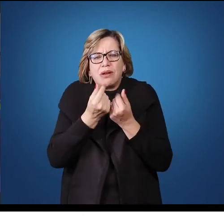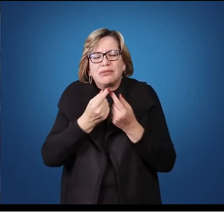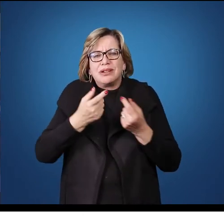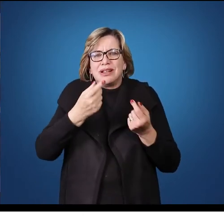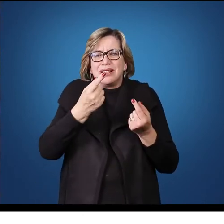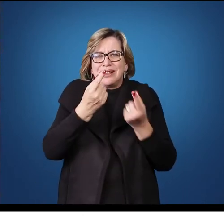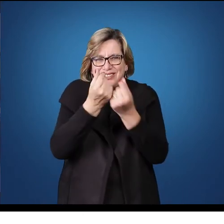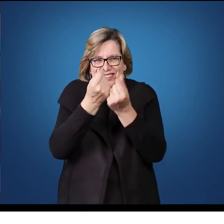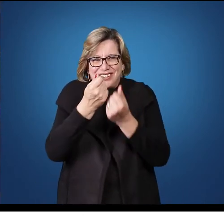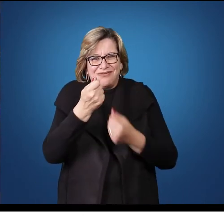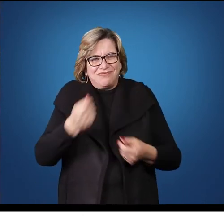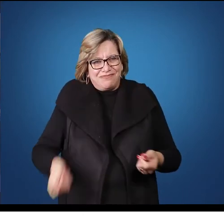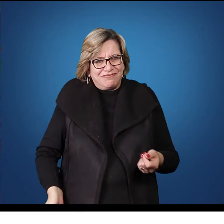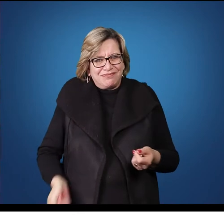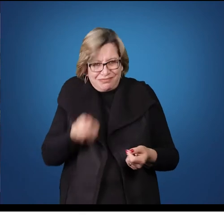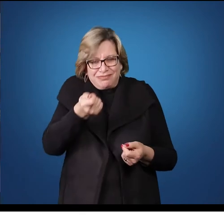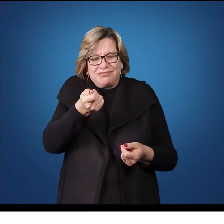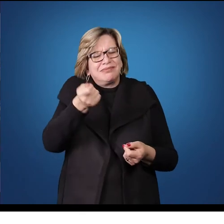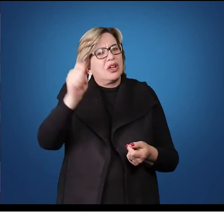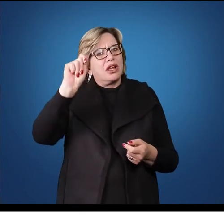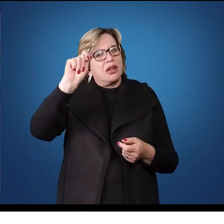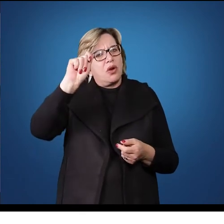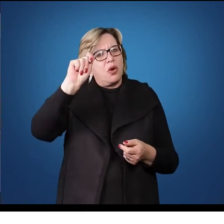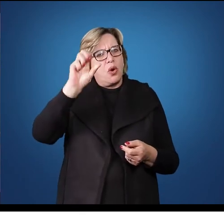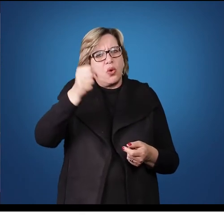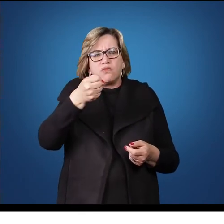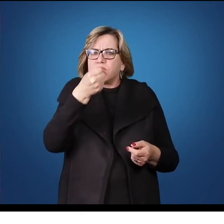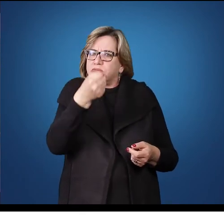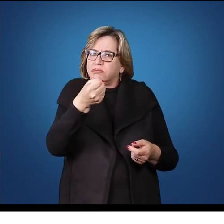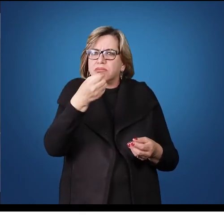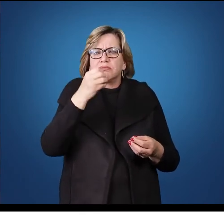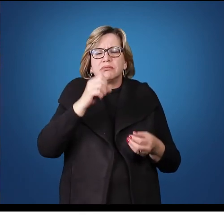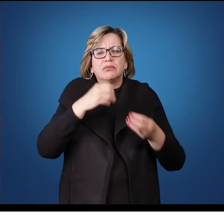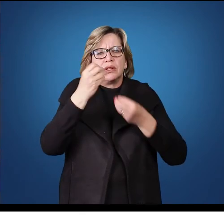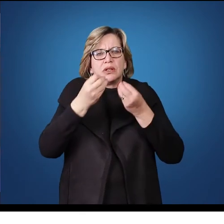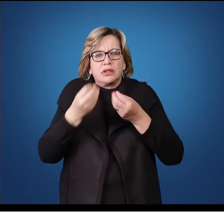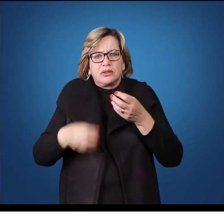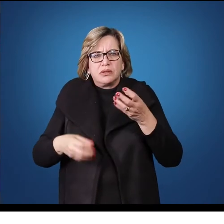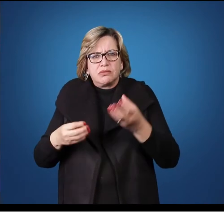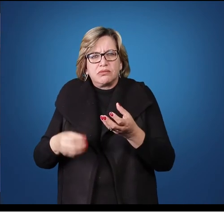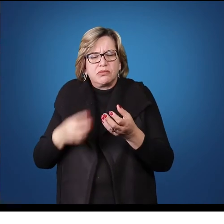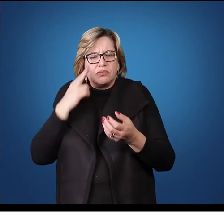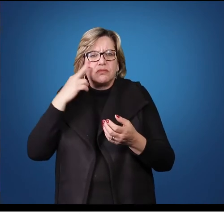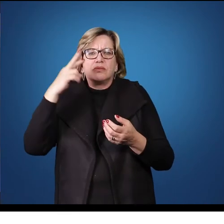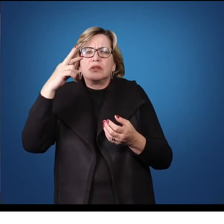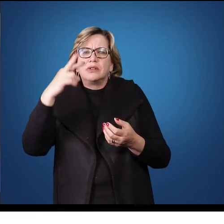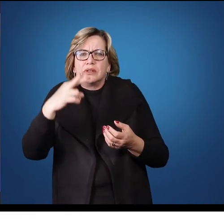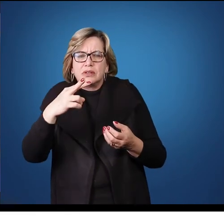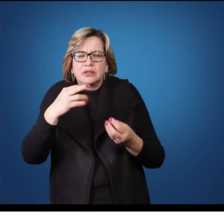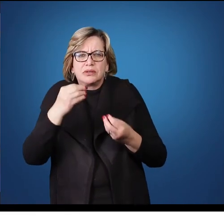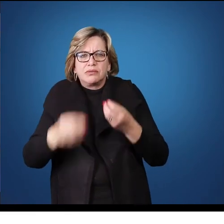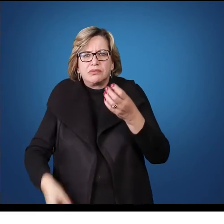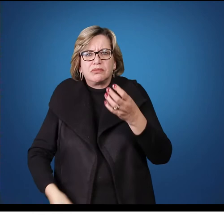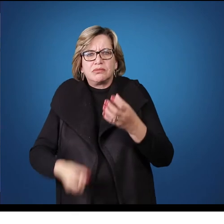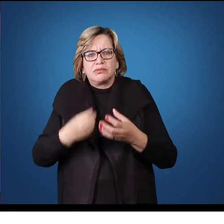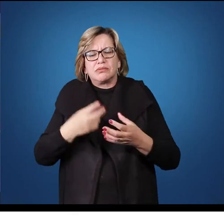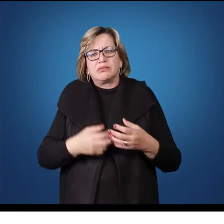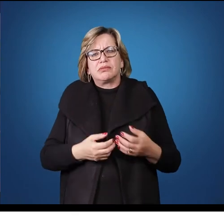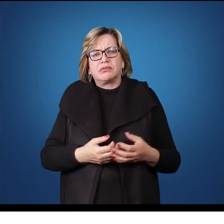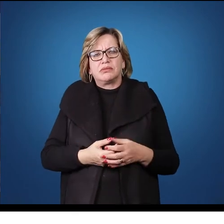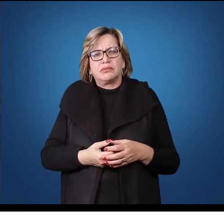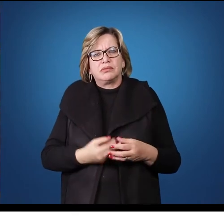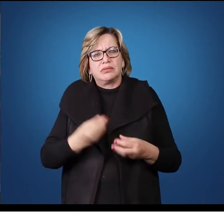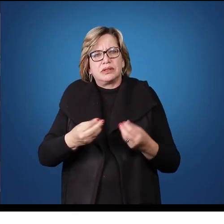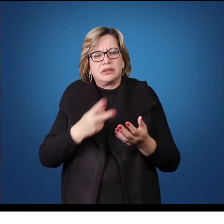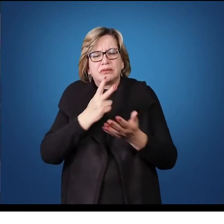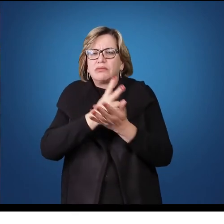aqui é a posição da mão. Então, nessa posição, eu situo a bola segurando aqui na frente, e na hora do toque do contato da bola, eu solto e